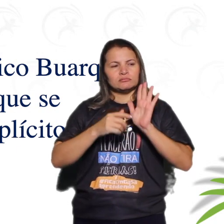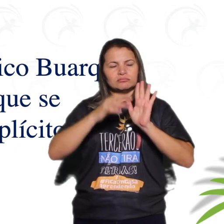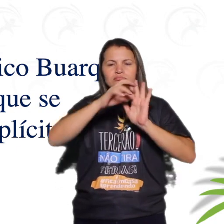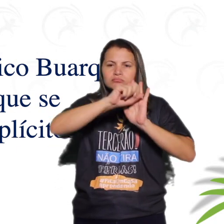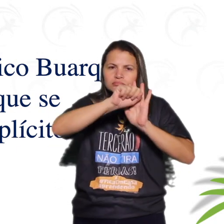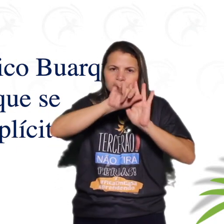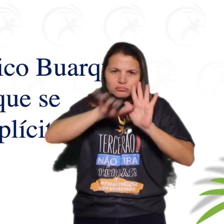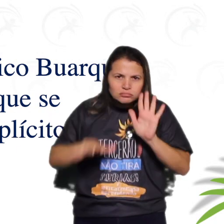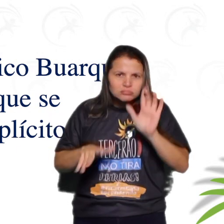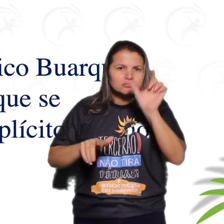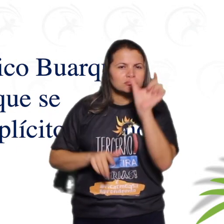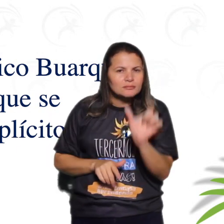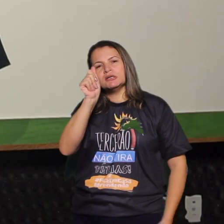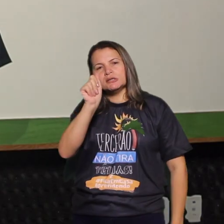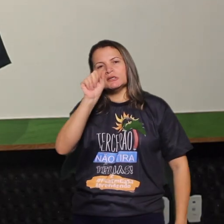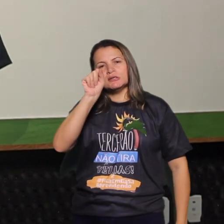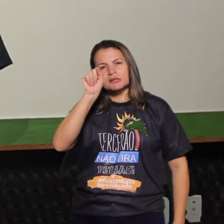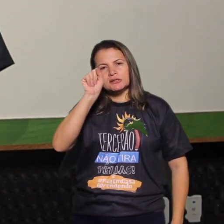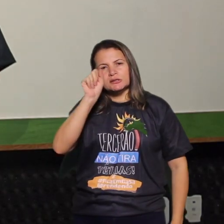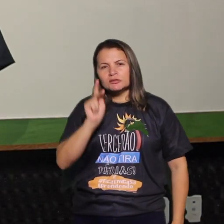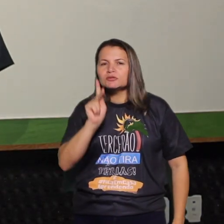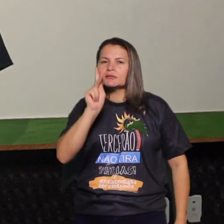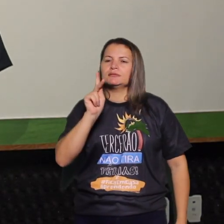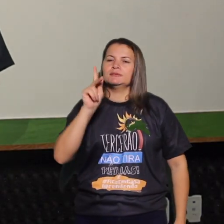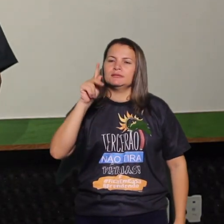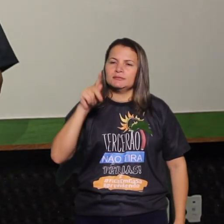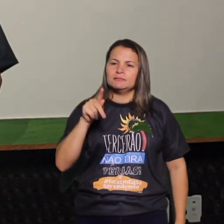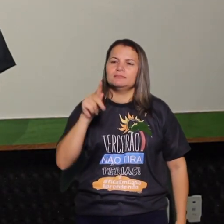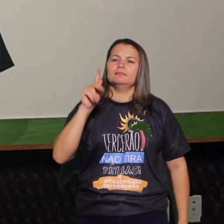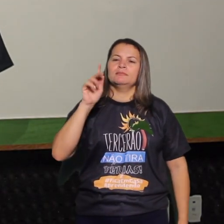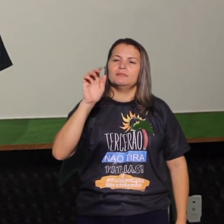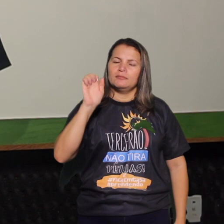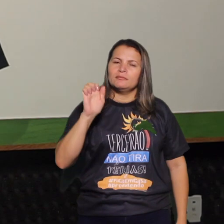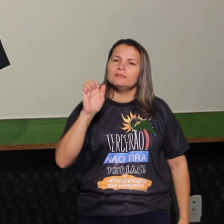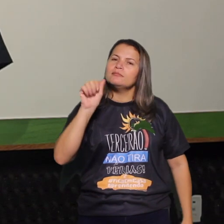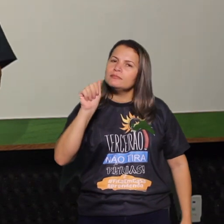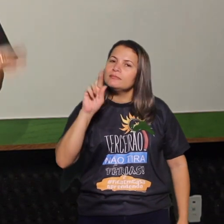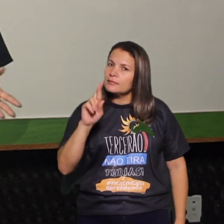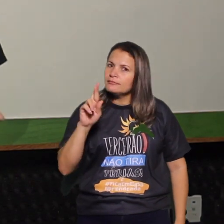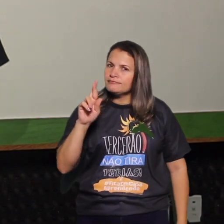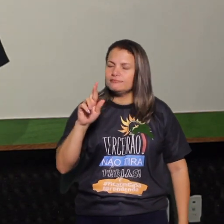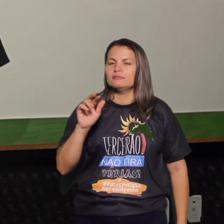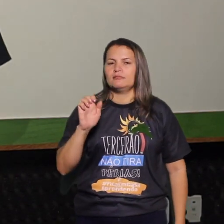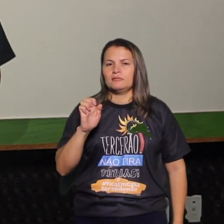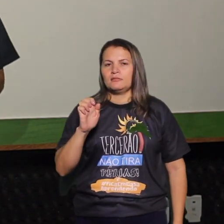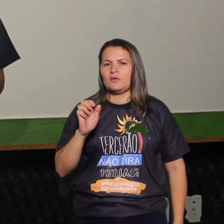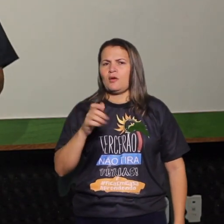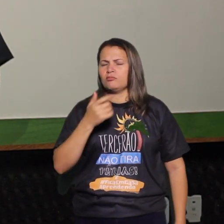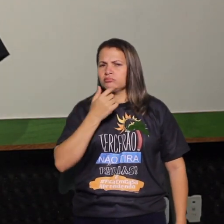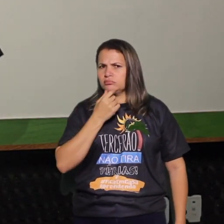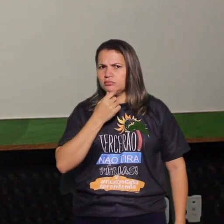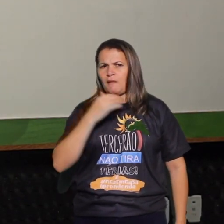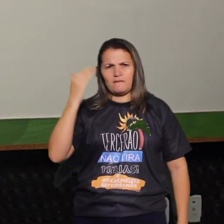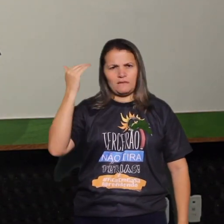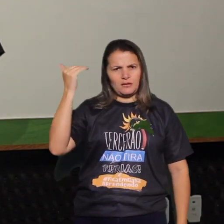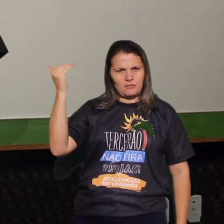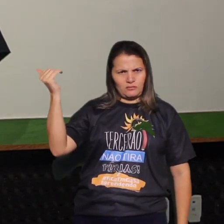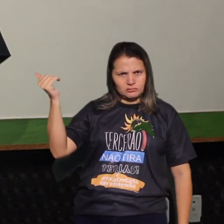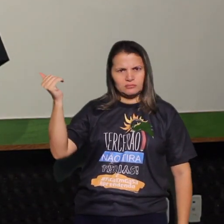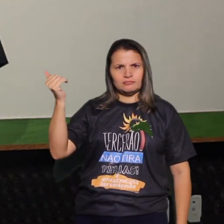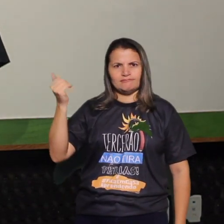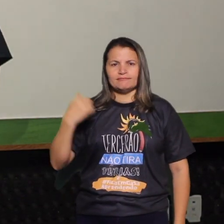Costumava ler Shakespeare. William Shakespeare é um autor muito conhecido. Eu gosto tanto de